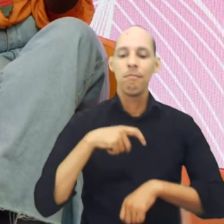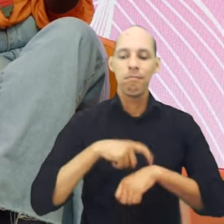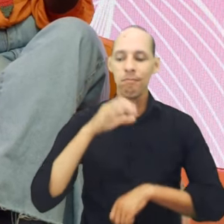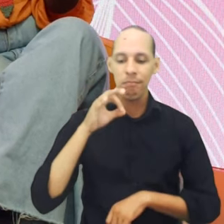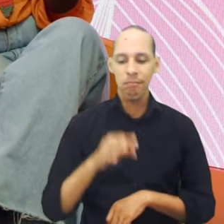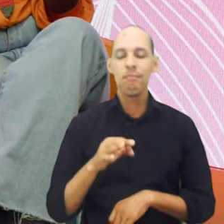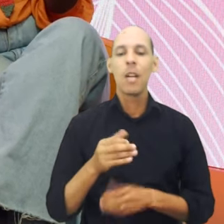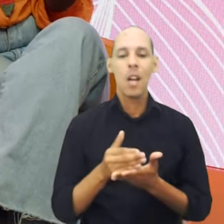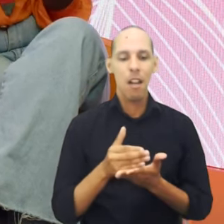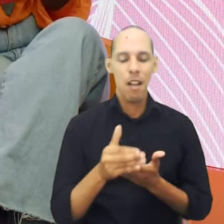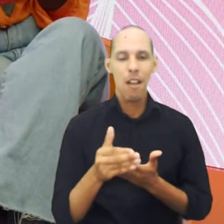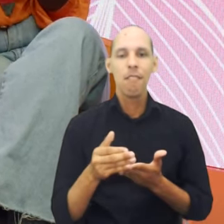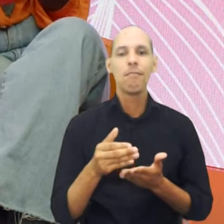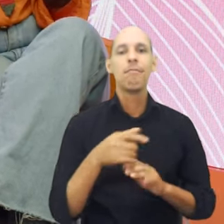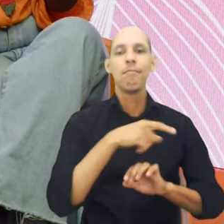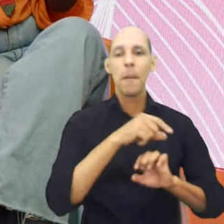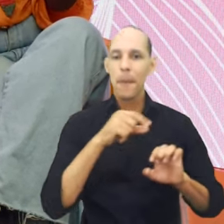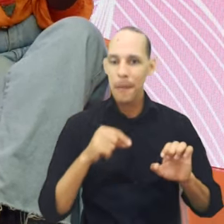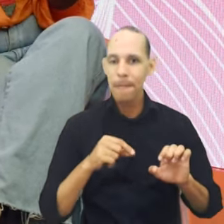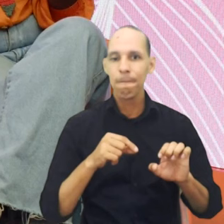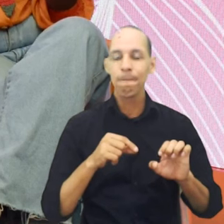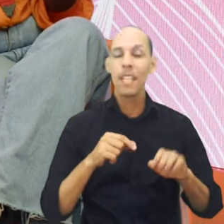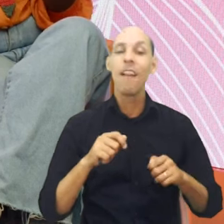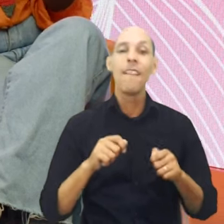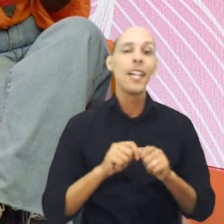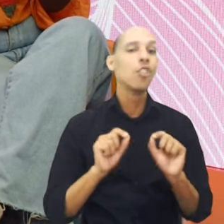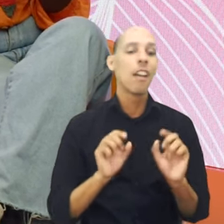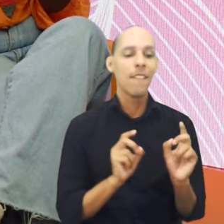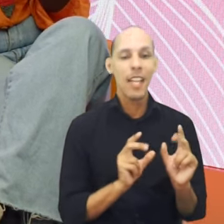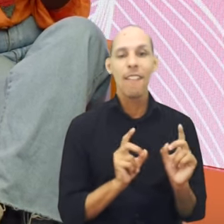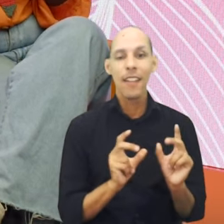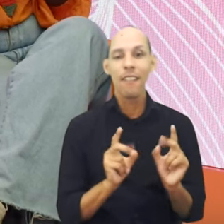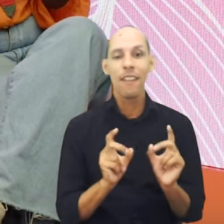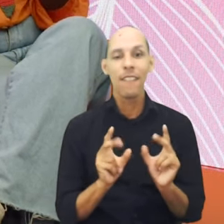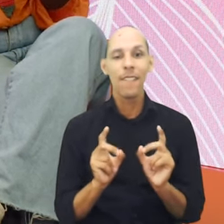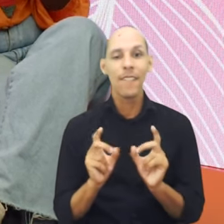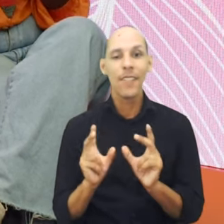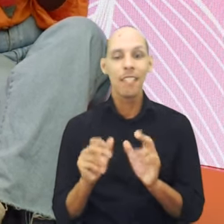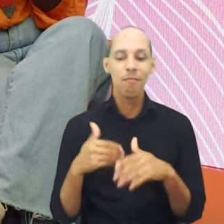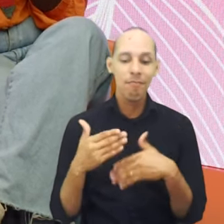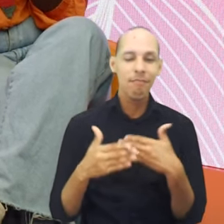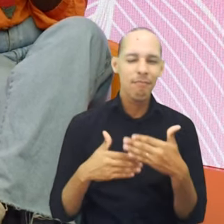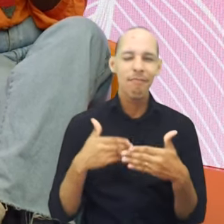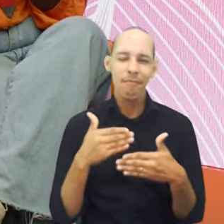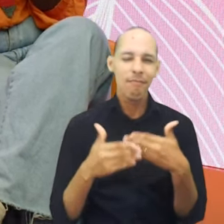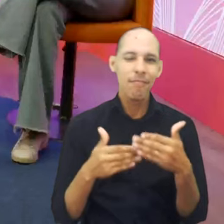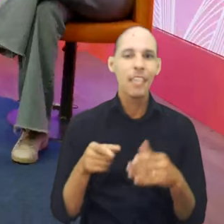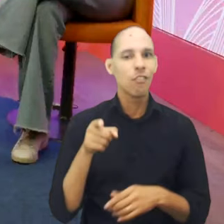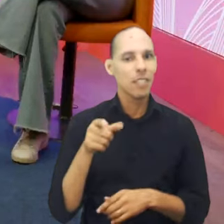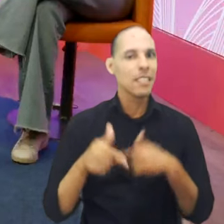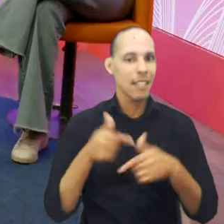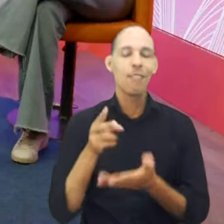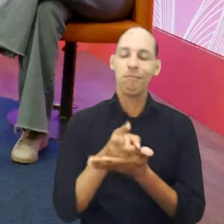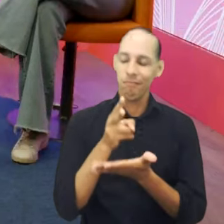oportunidade da gente começar. E foi fazendo, vendendo as coisas, e a gente nos trancos e barrancos. E você ainda